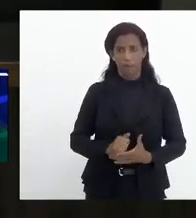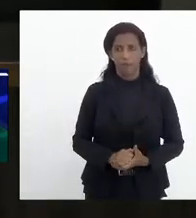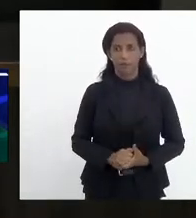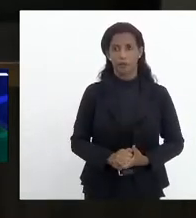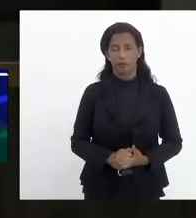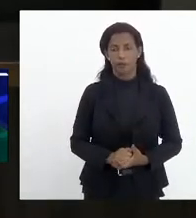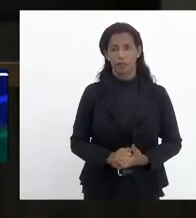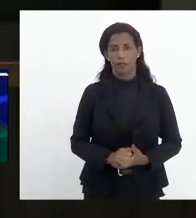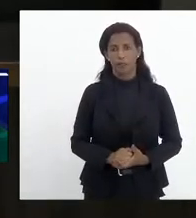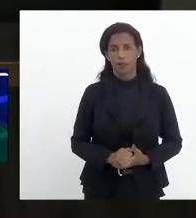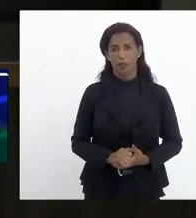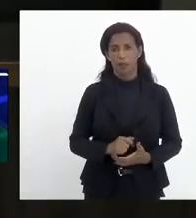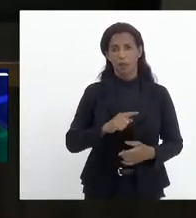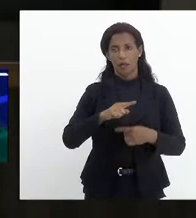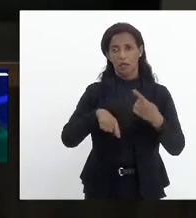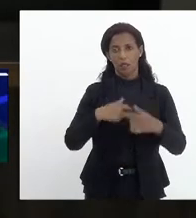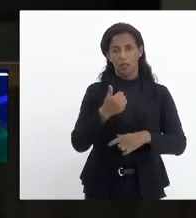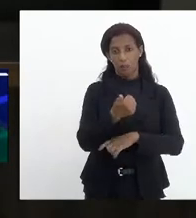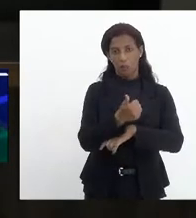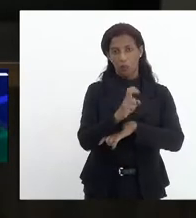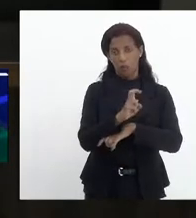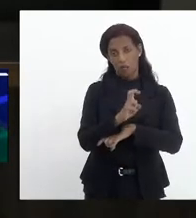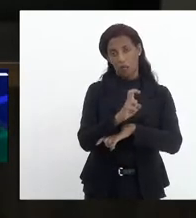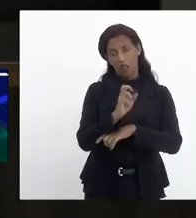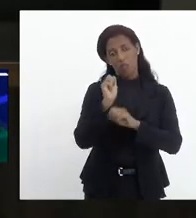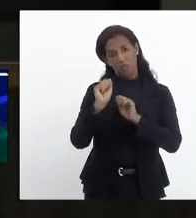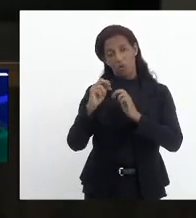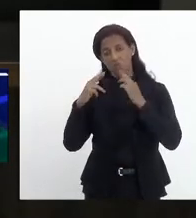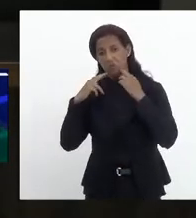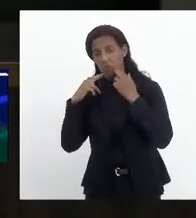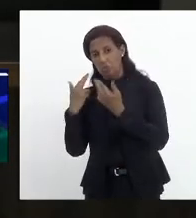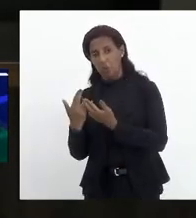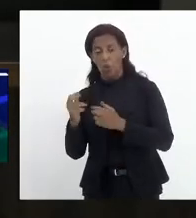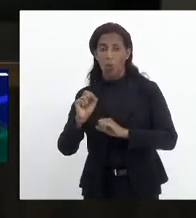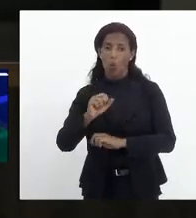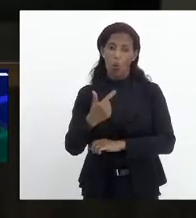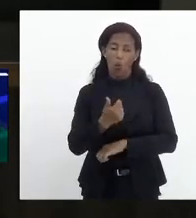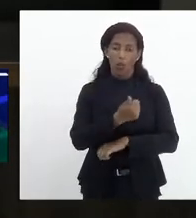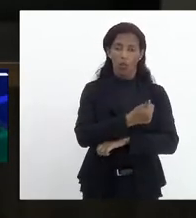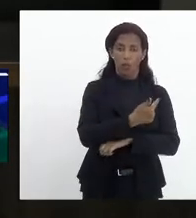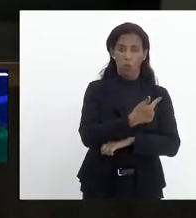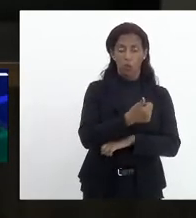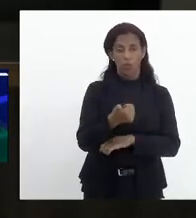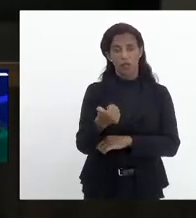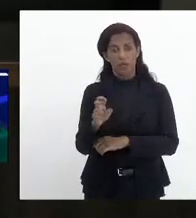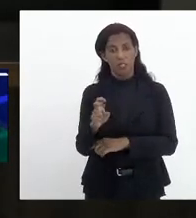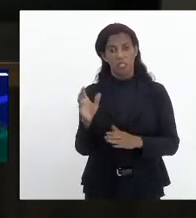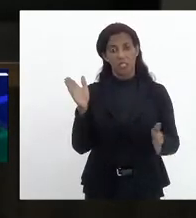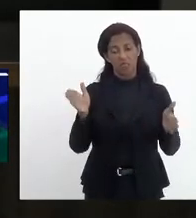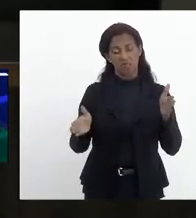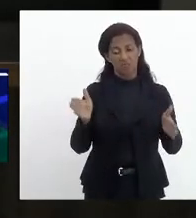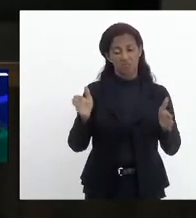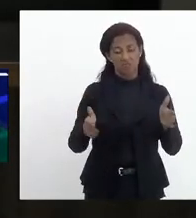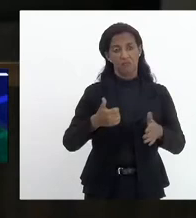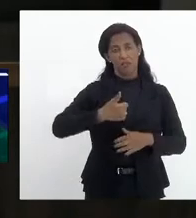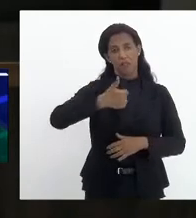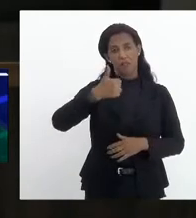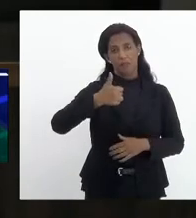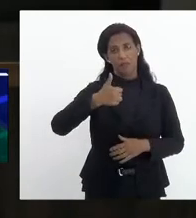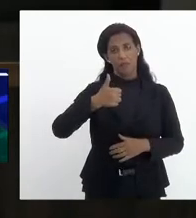e depois das 15 vocês reúnem. Ou podemos fazer entre 12 e 15 horas a audiência pública, a primeira